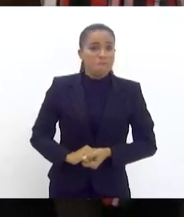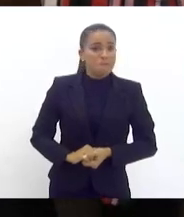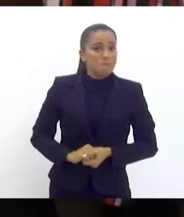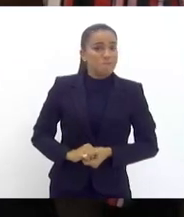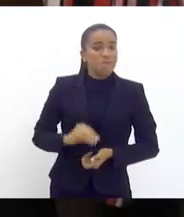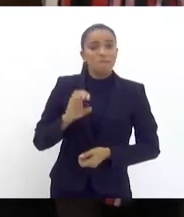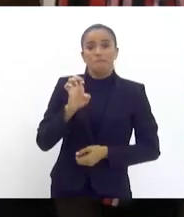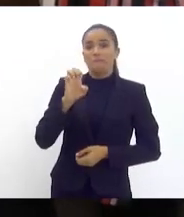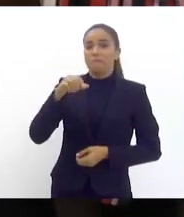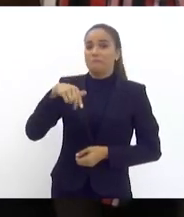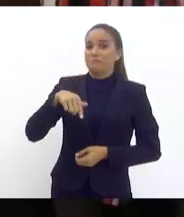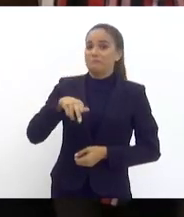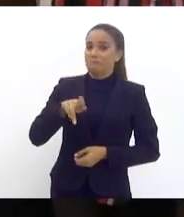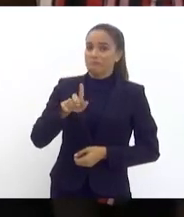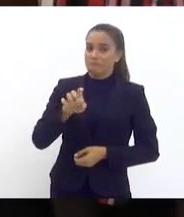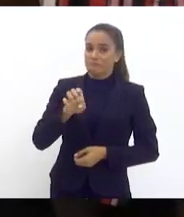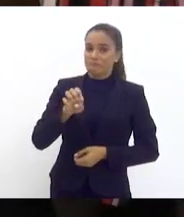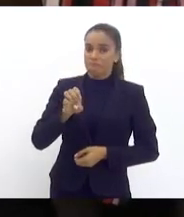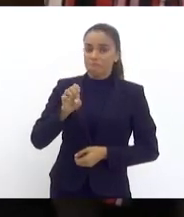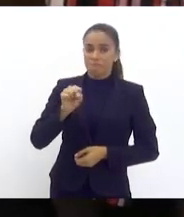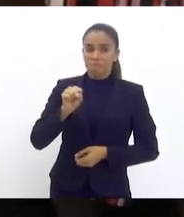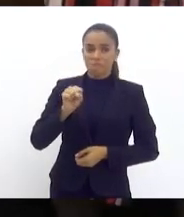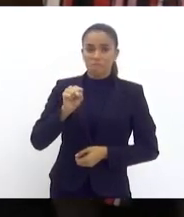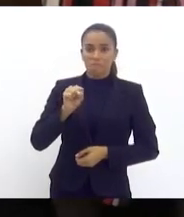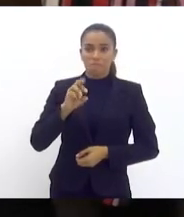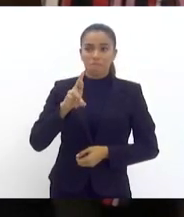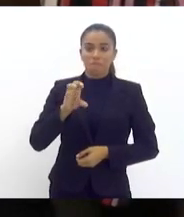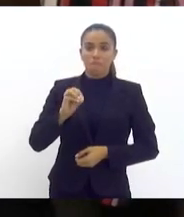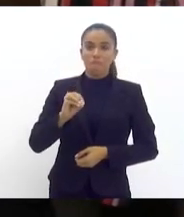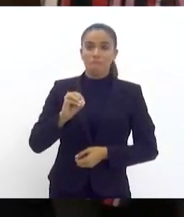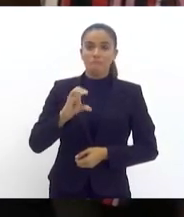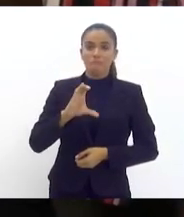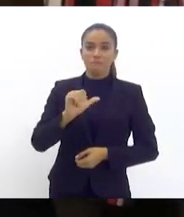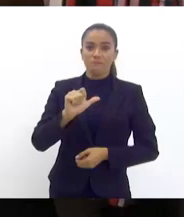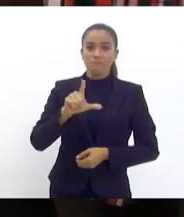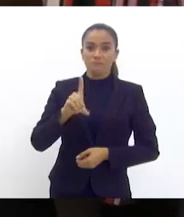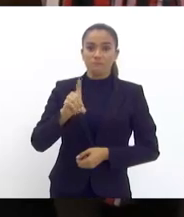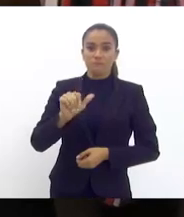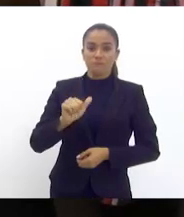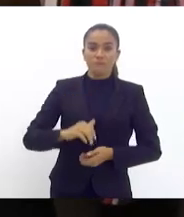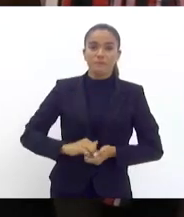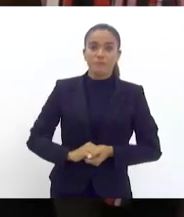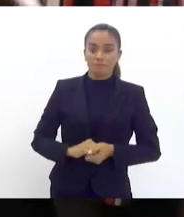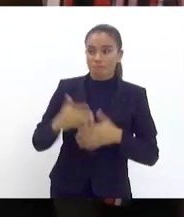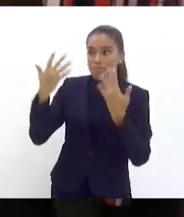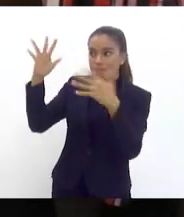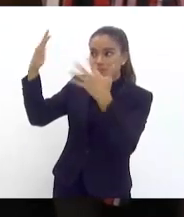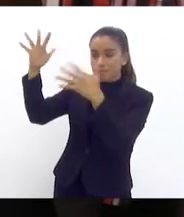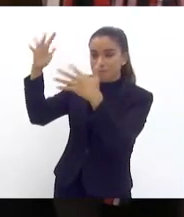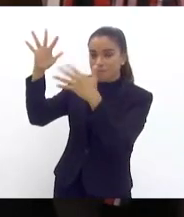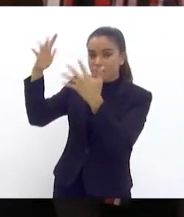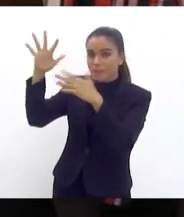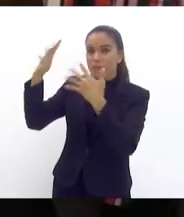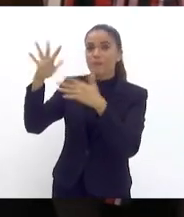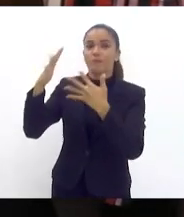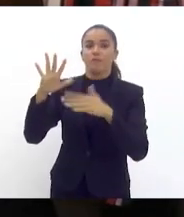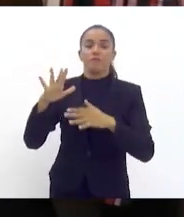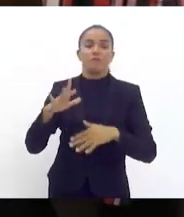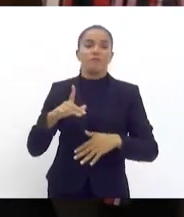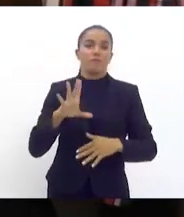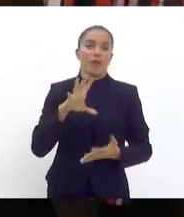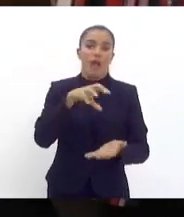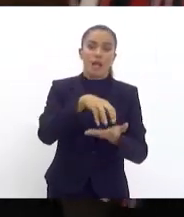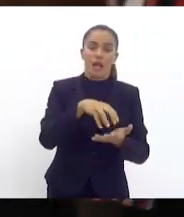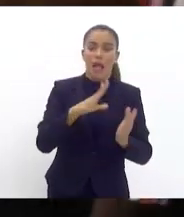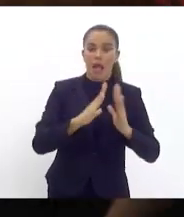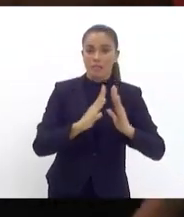engenheiro Caldas, no sul de Minas Gerais. E eu quero aqui fazer a defesa à instituição Almerinda Gama e buscar, deputada Renata, uma